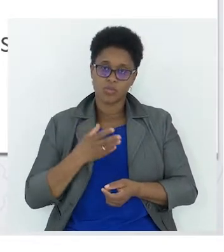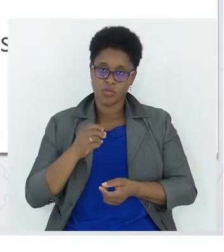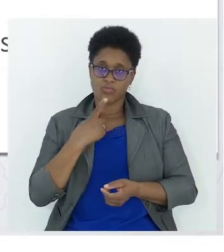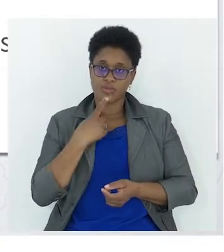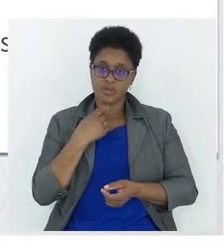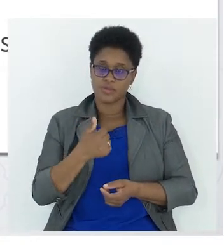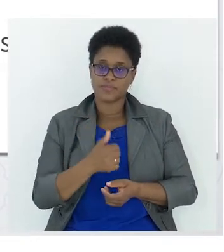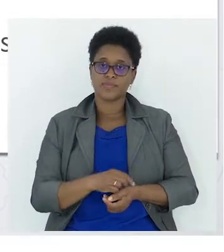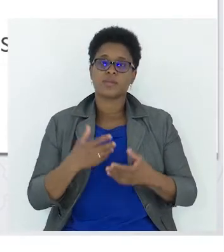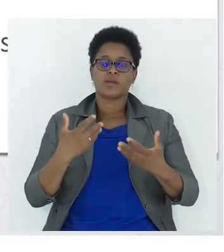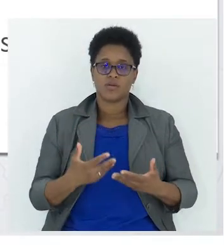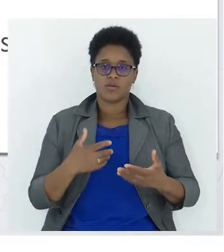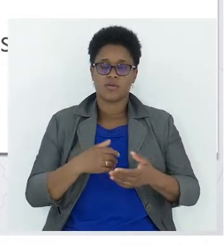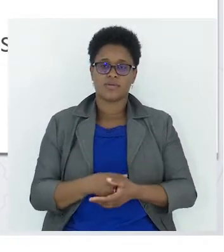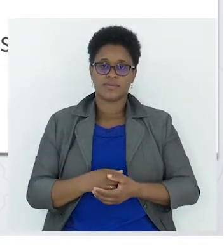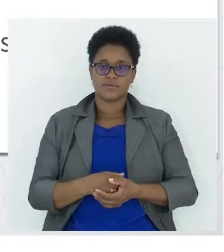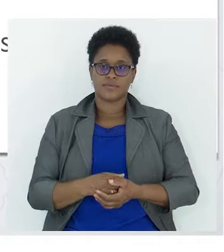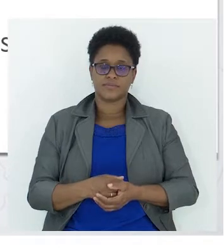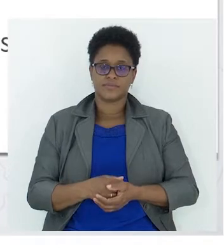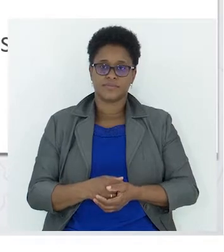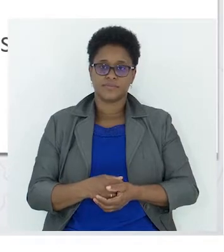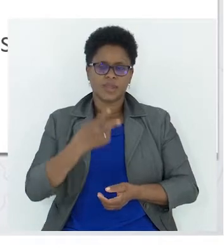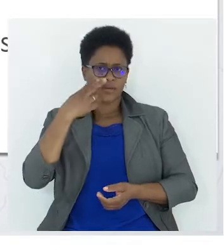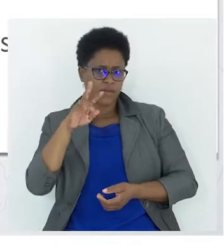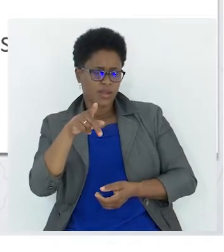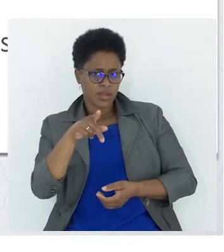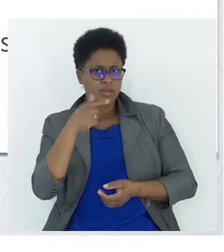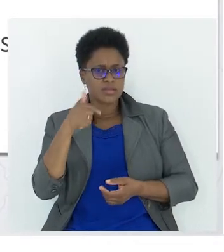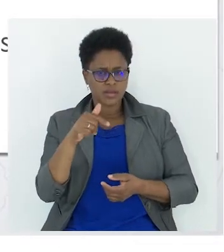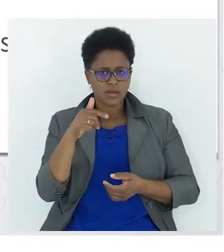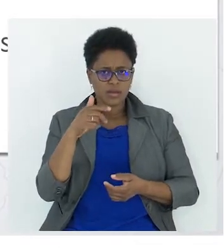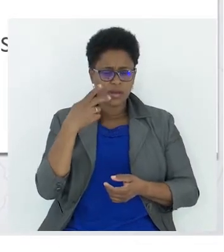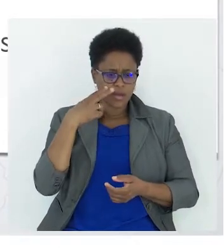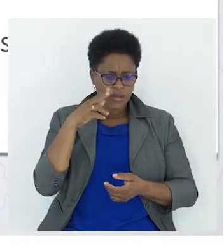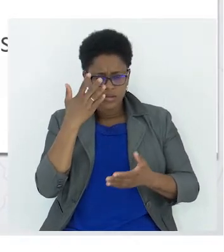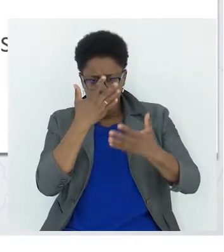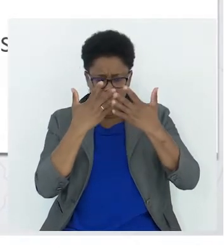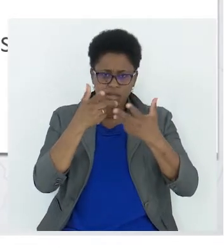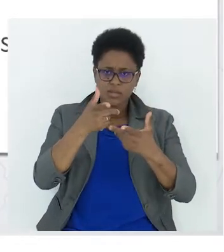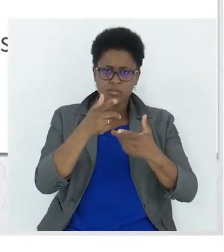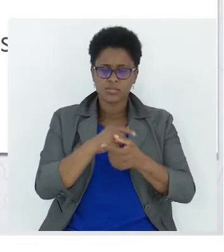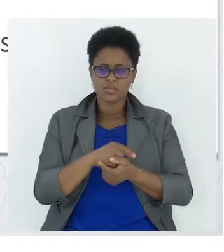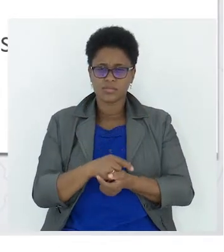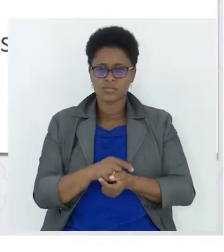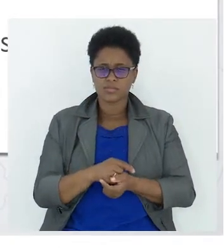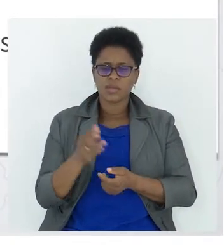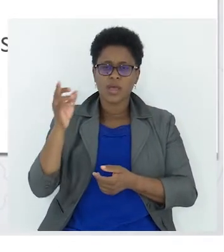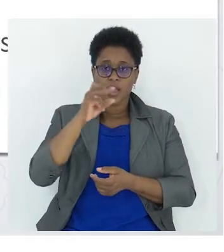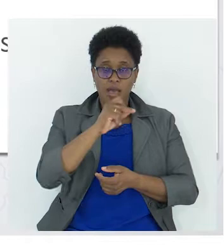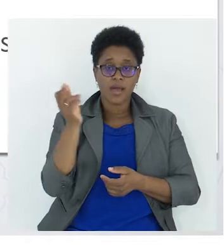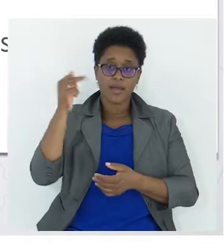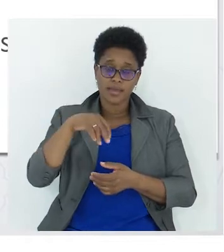certo? Agora, repare, estão a distrair, ok? Esse a entra para a classe